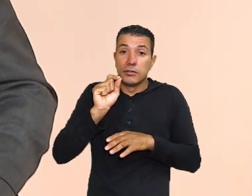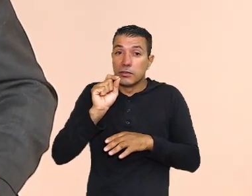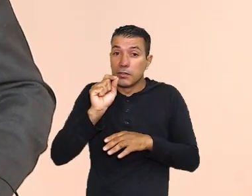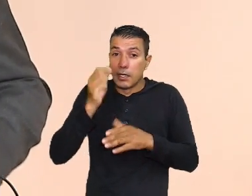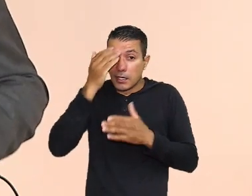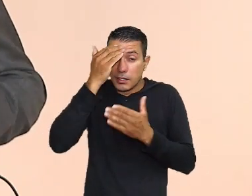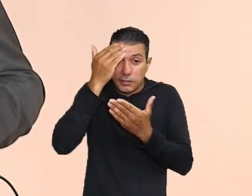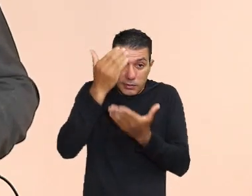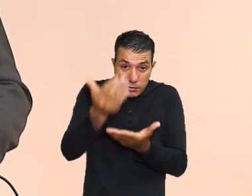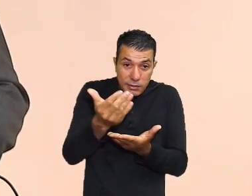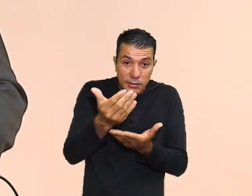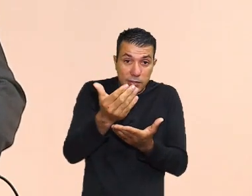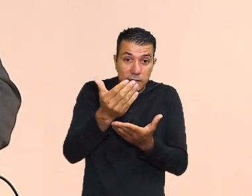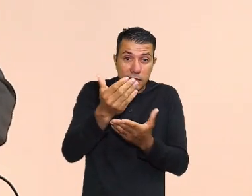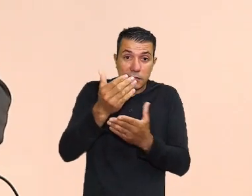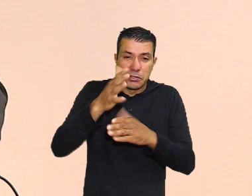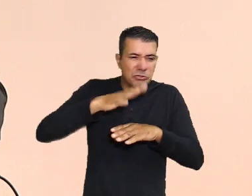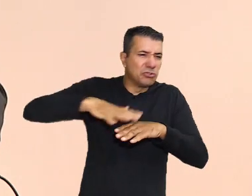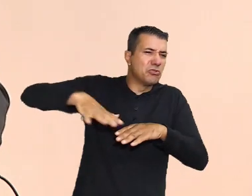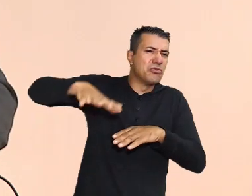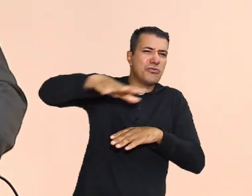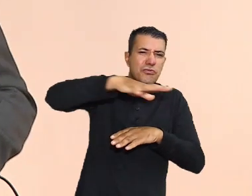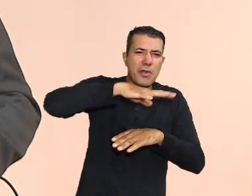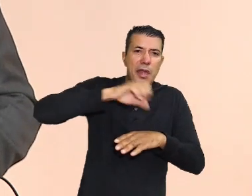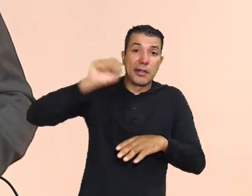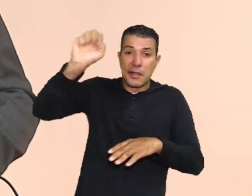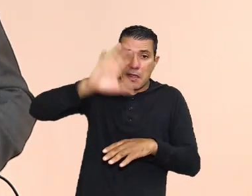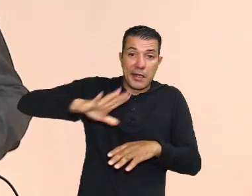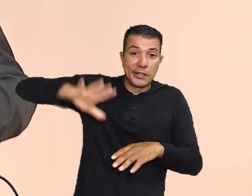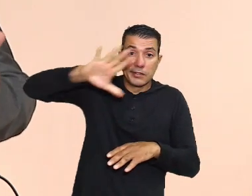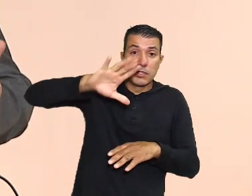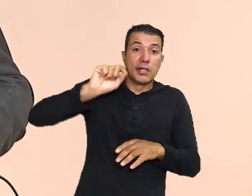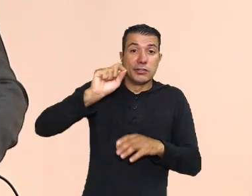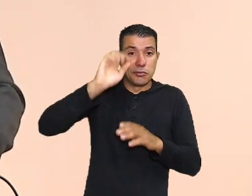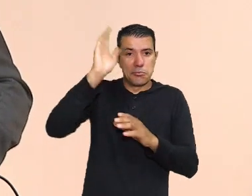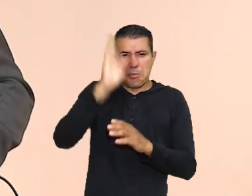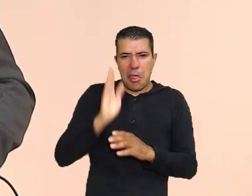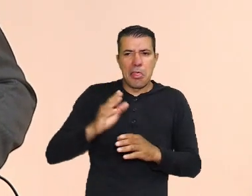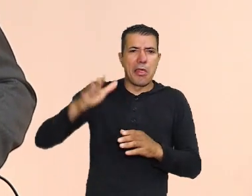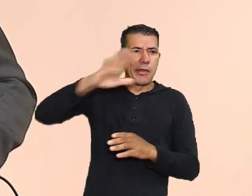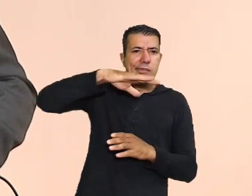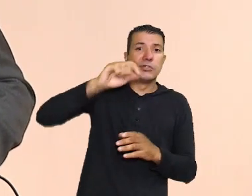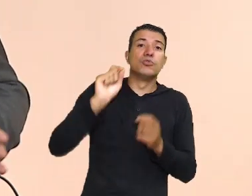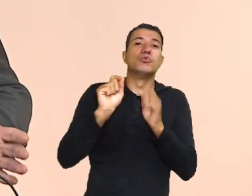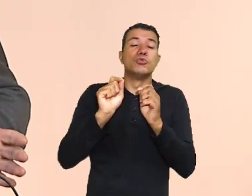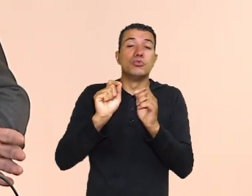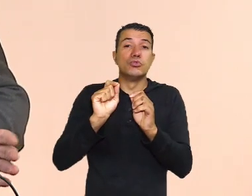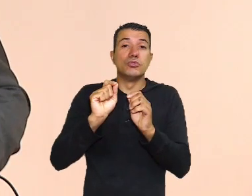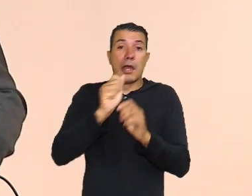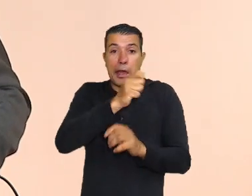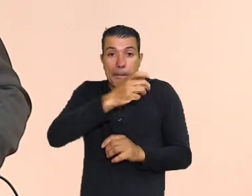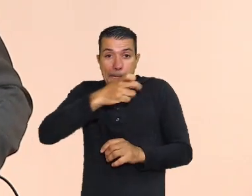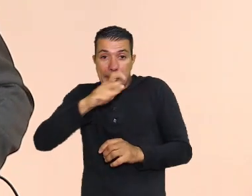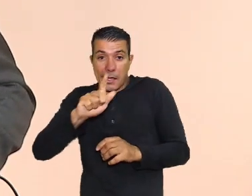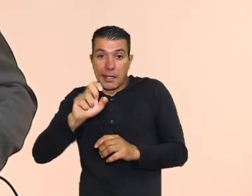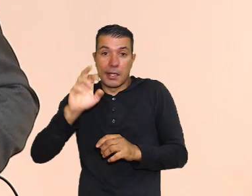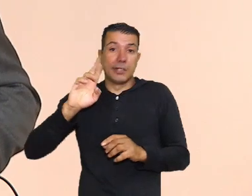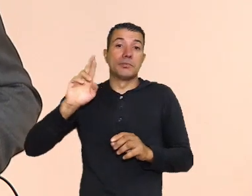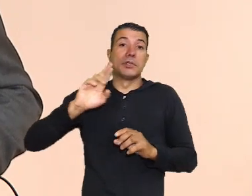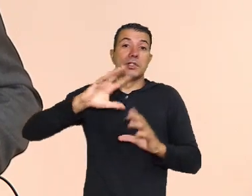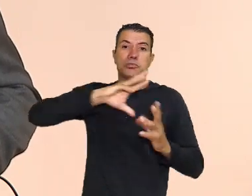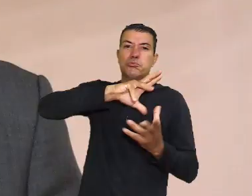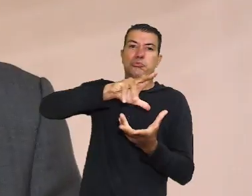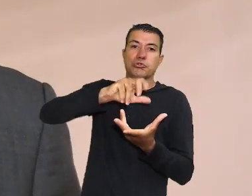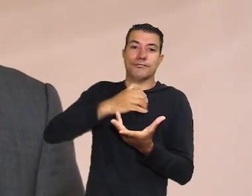agradecer as pessoas de outros estados também que têm participado, acompanhado essa transmissão aqui da série Esperança para o